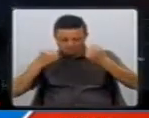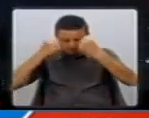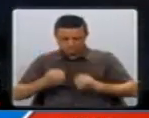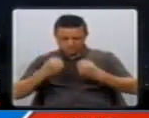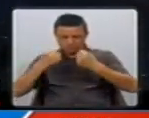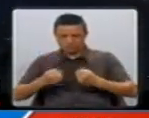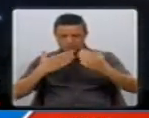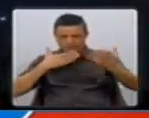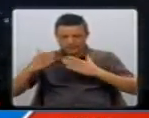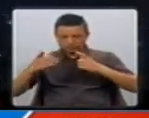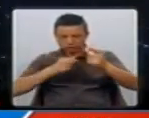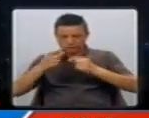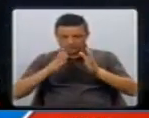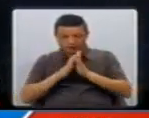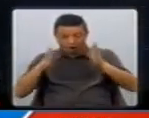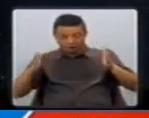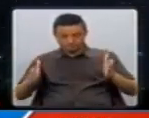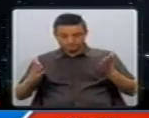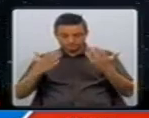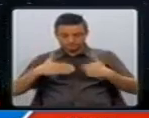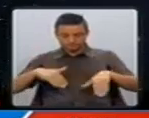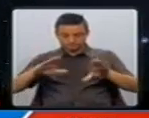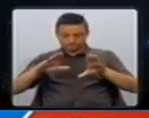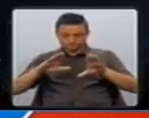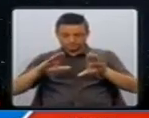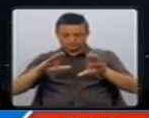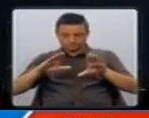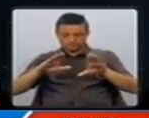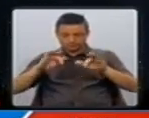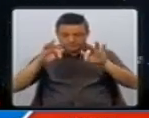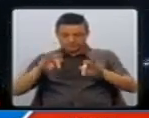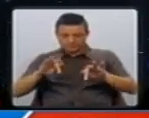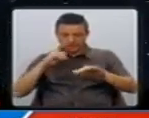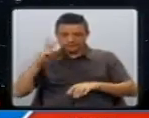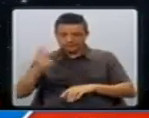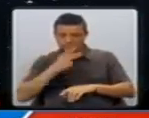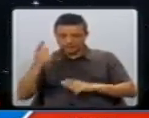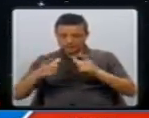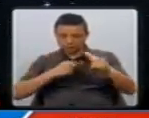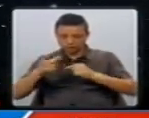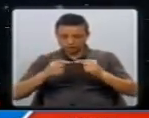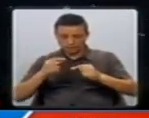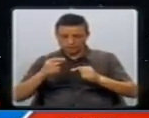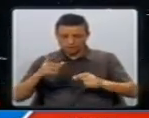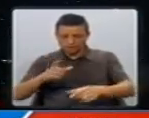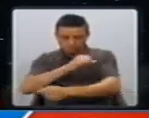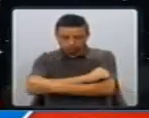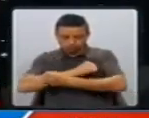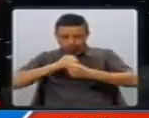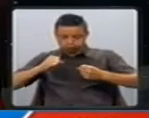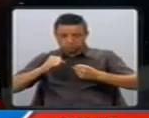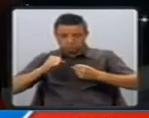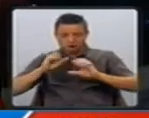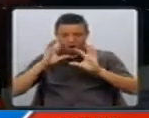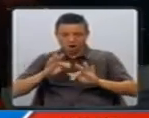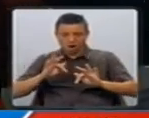estrelas gigantes. Só que são estrelas muito, muito ingratas, porque quando acabam suas vidas, numa grandiosa explosão,